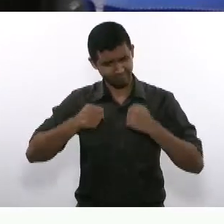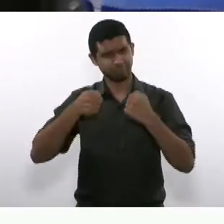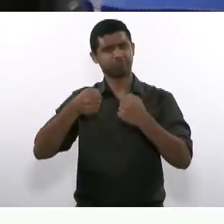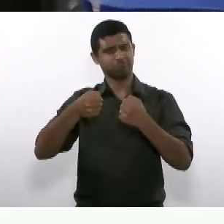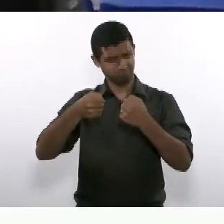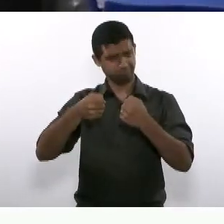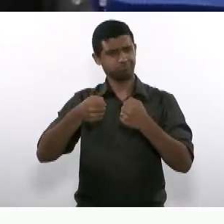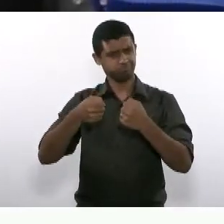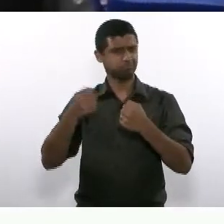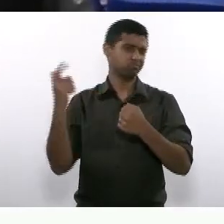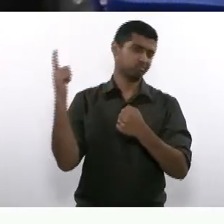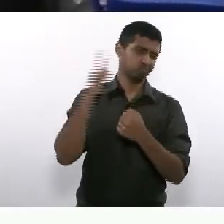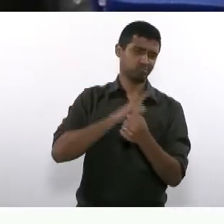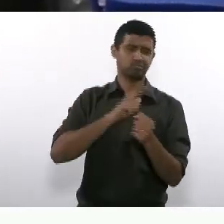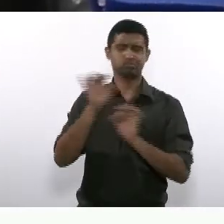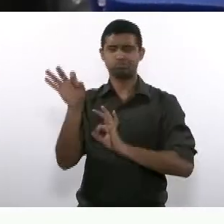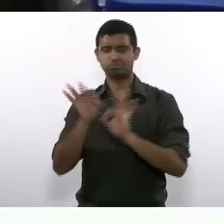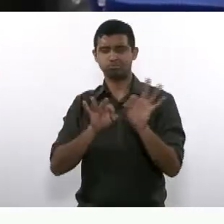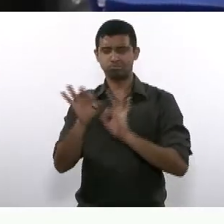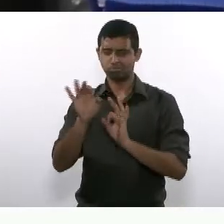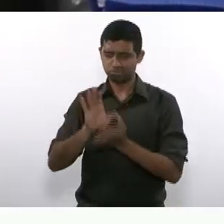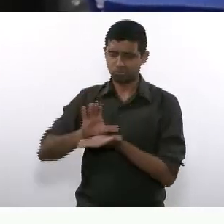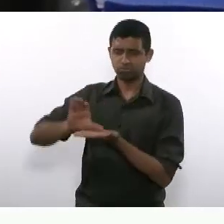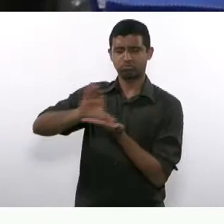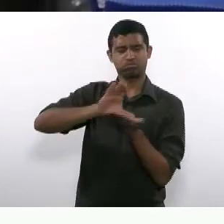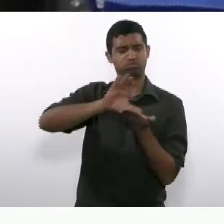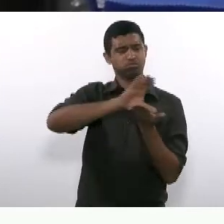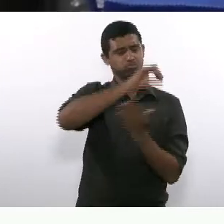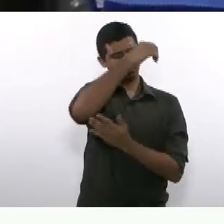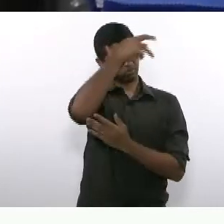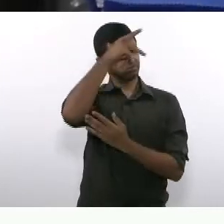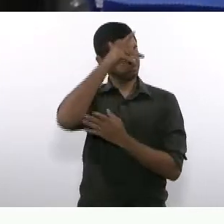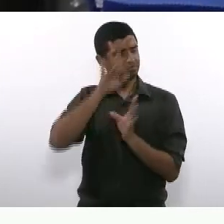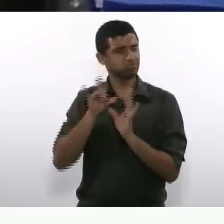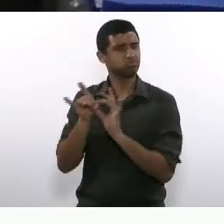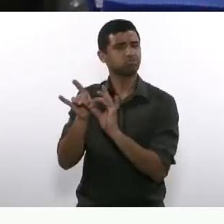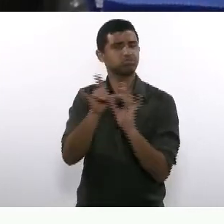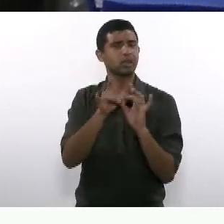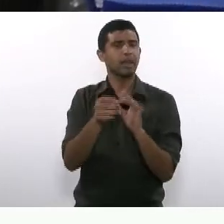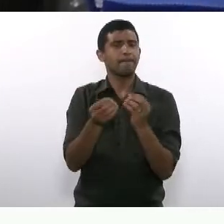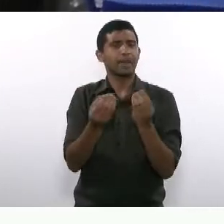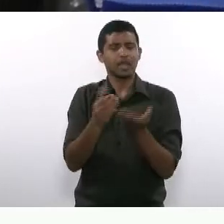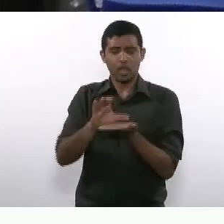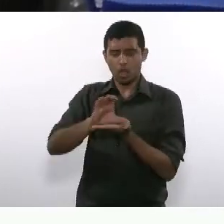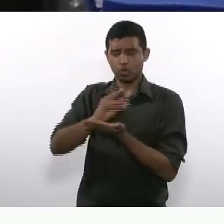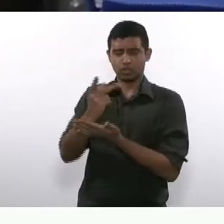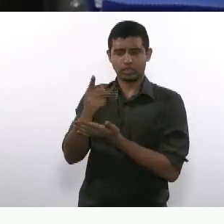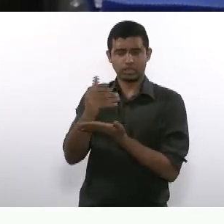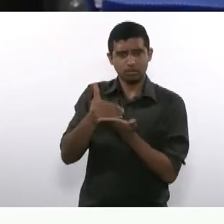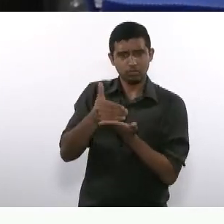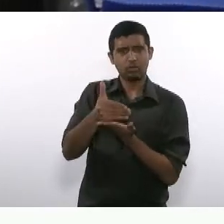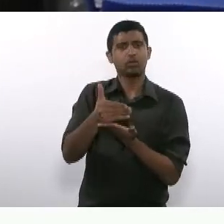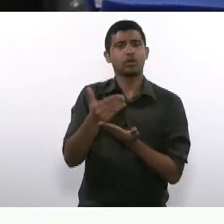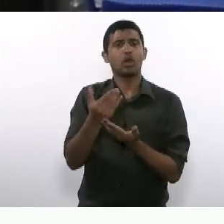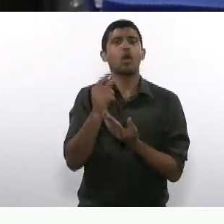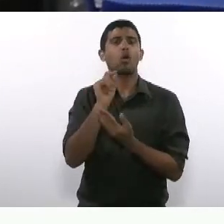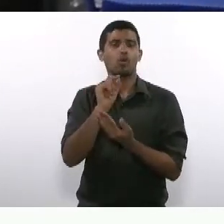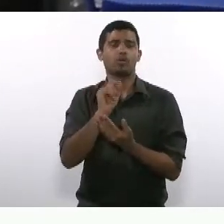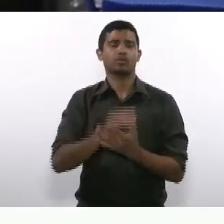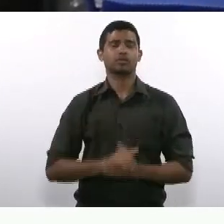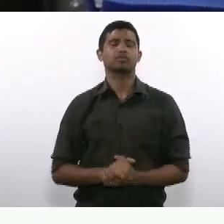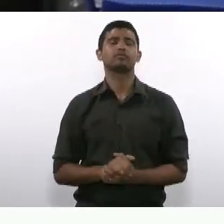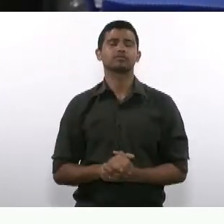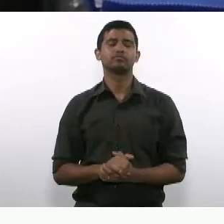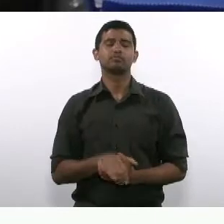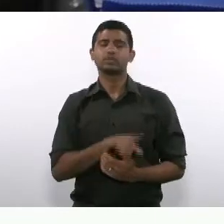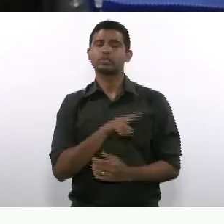enfrentou, reestruturando os conselhos municipais, para que a partir dele, porque o